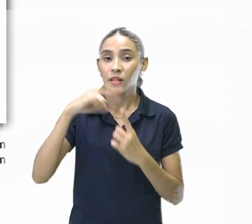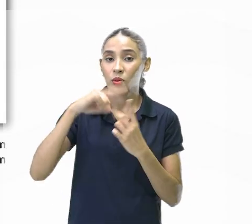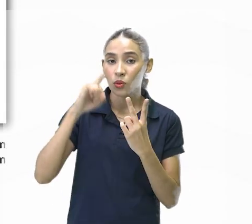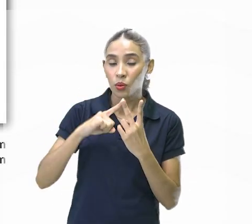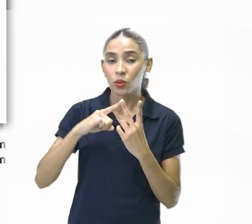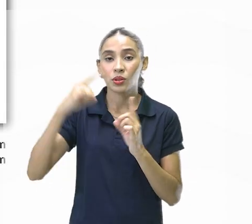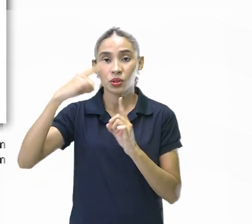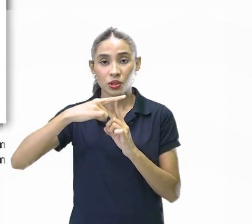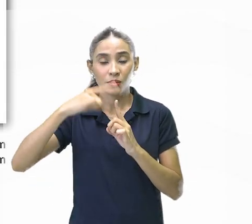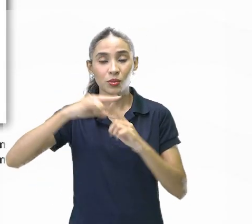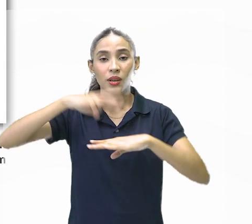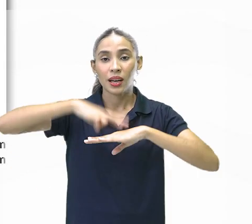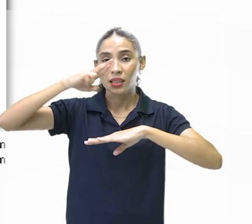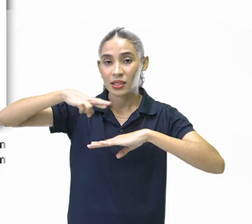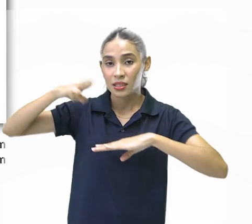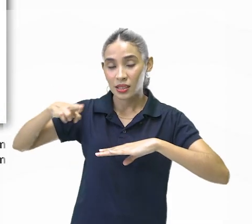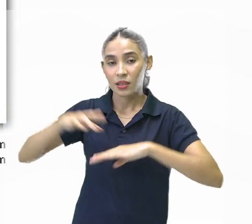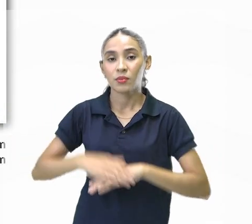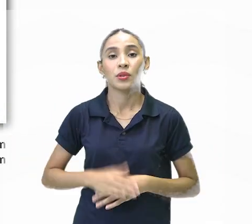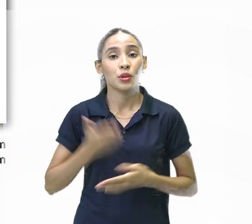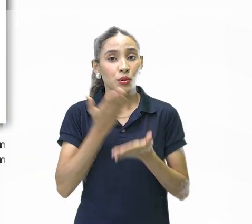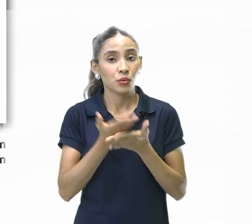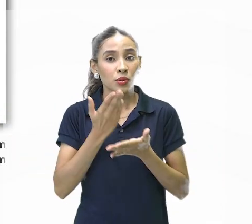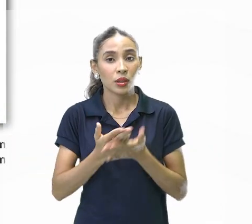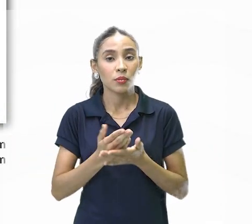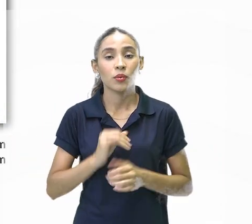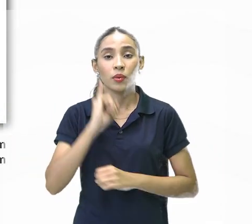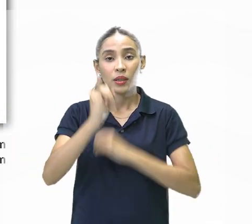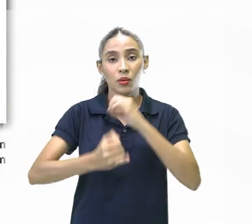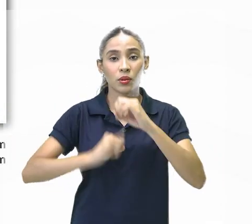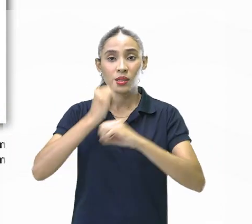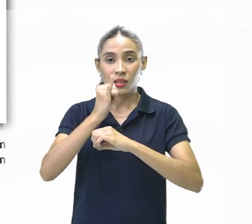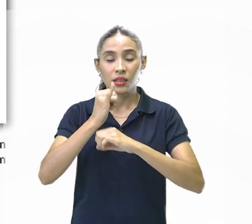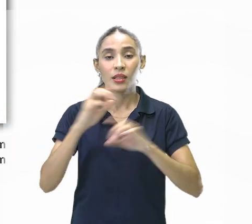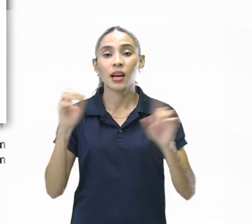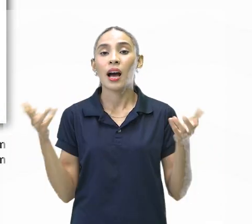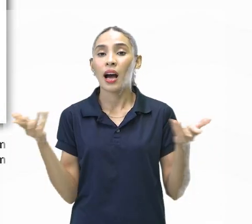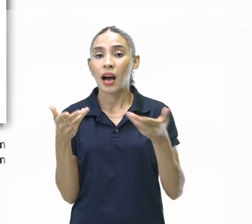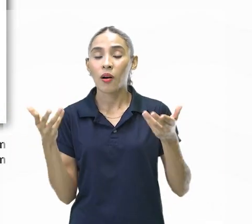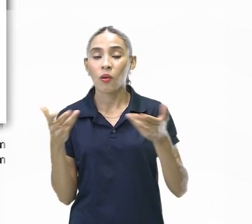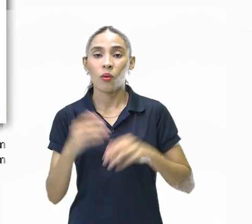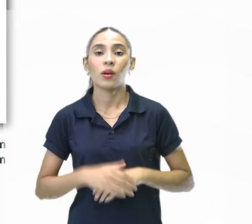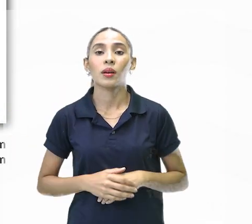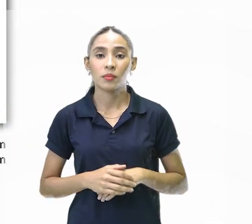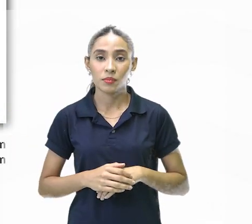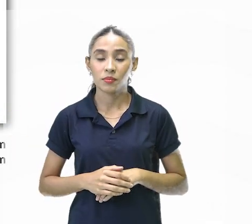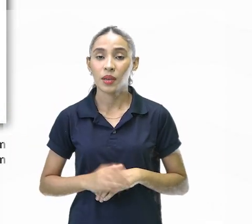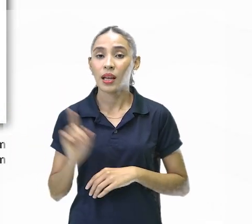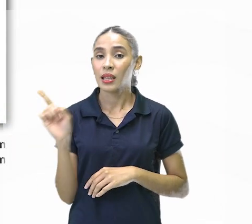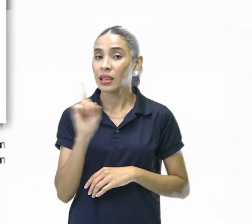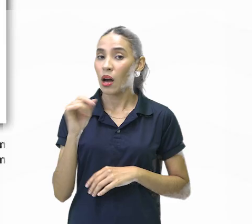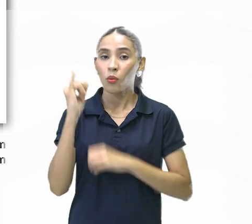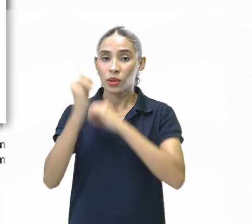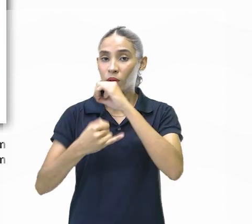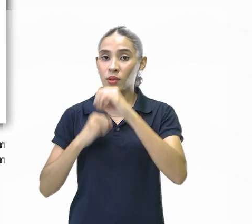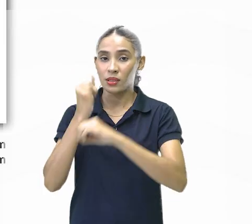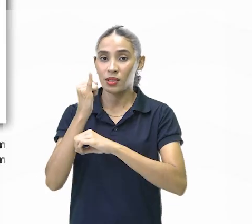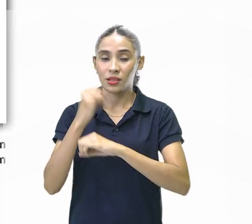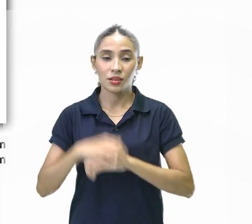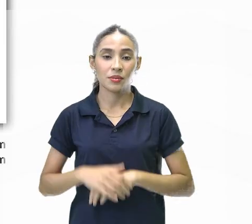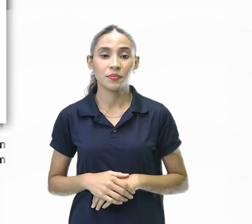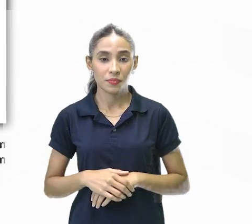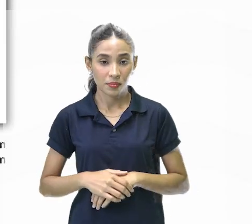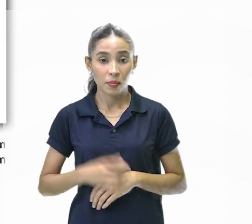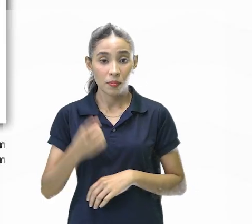2 tipos de radiações. Nós vimos as ionizantes e agora nós vamos para as não